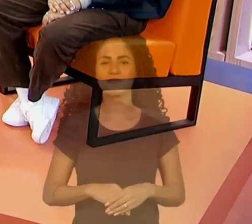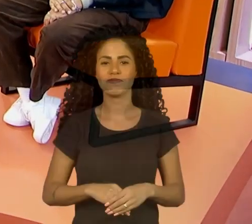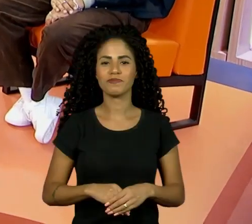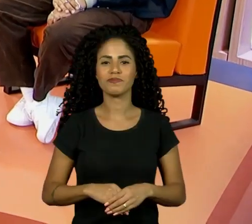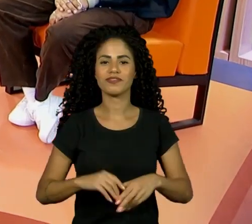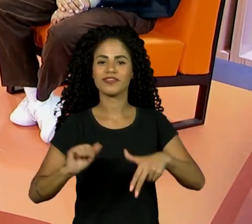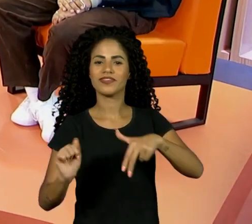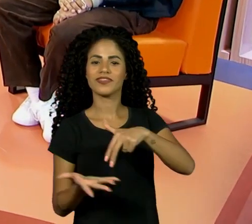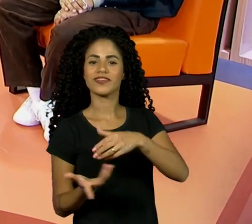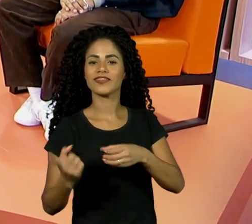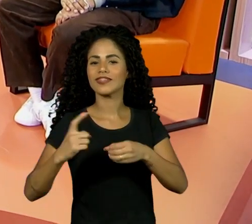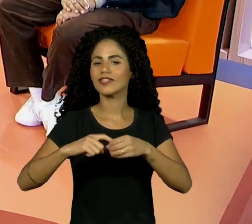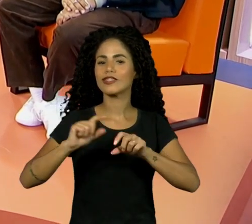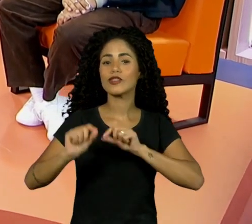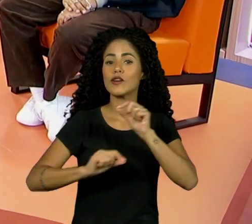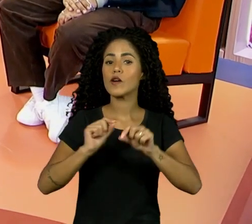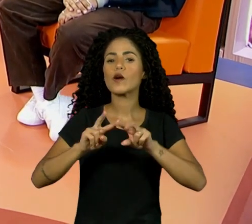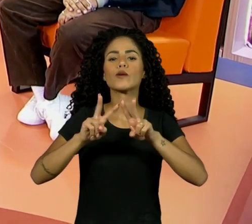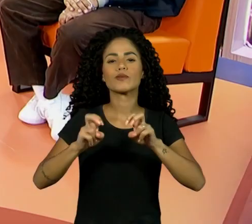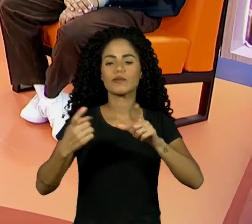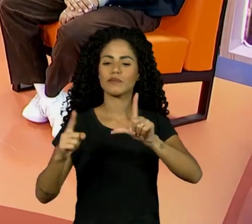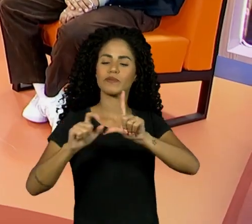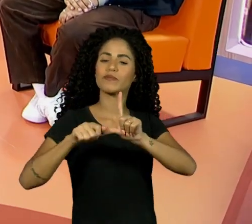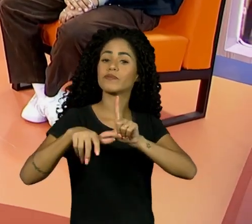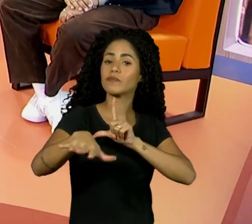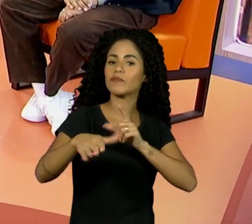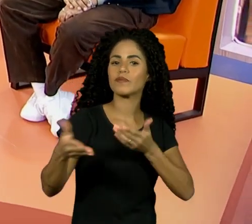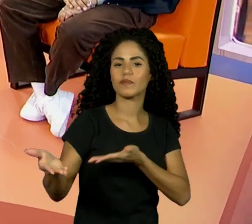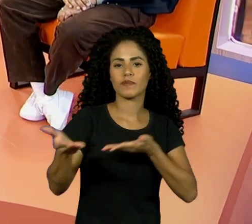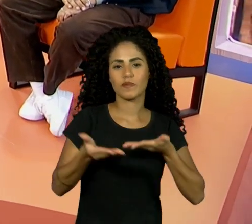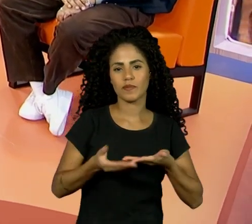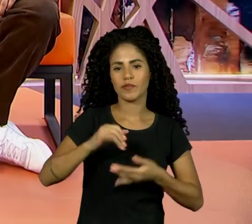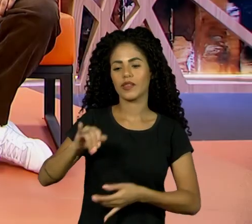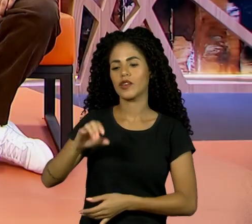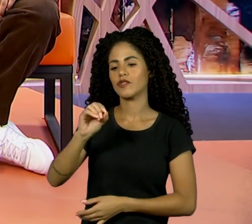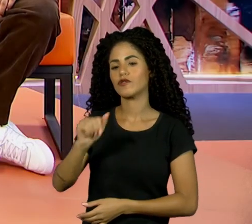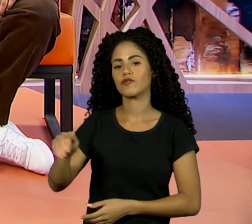Estação Livre de volta hoje falando aqui de mercado de influenciadores e eu estou recebendo João